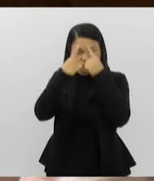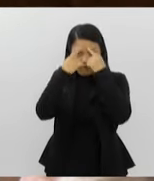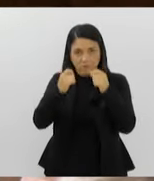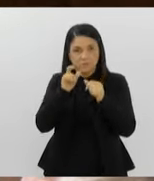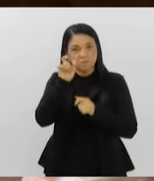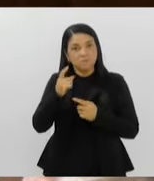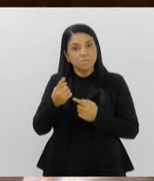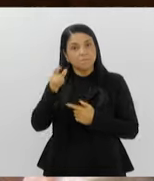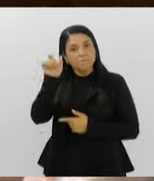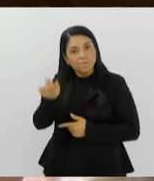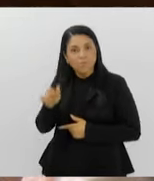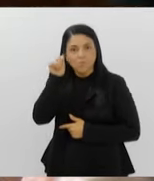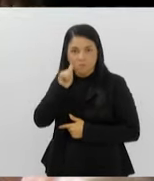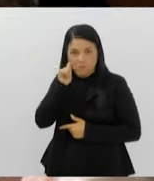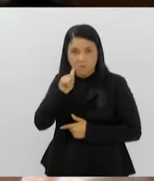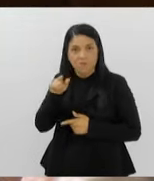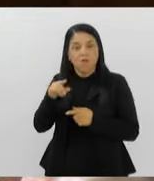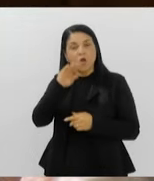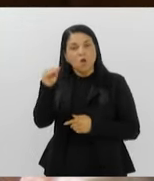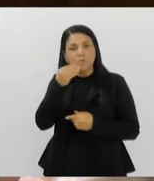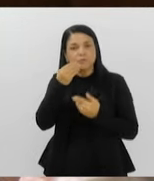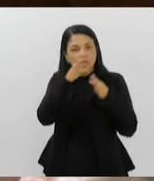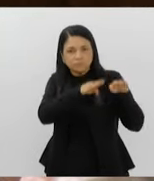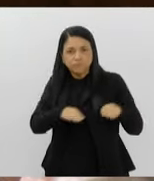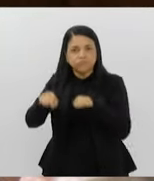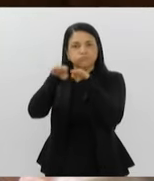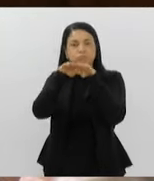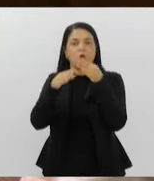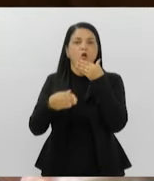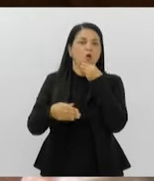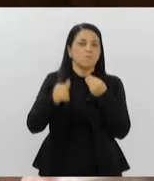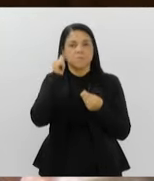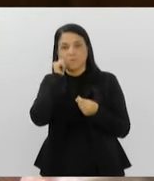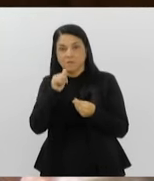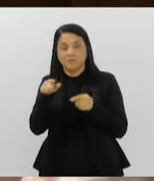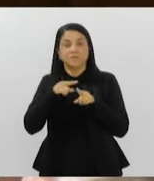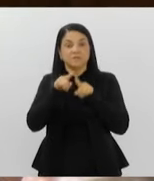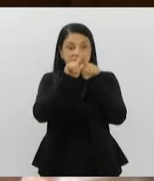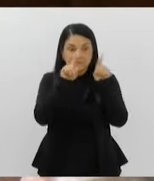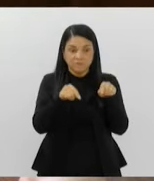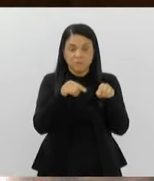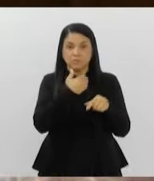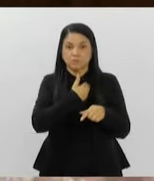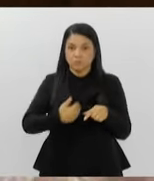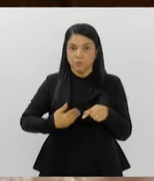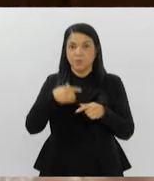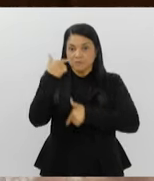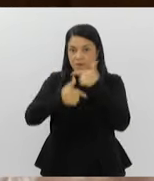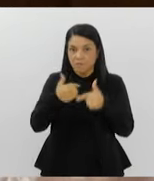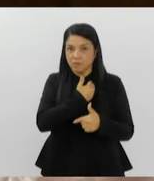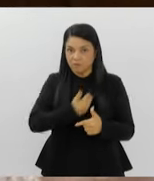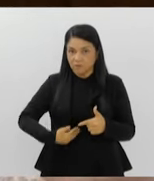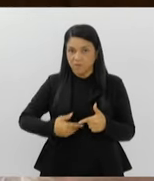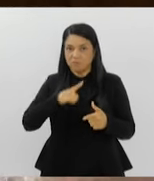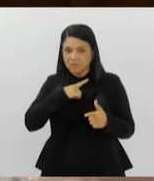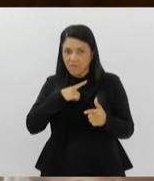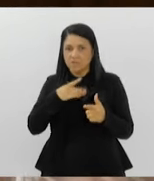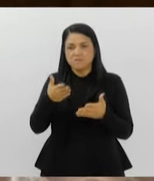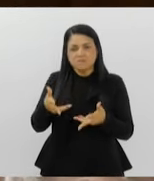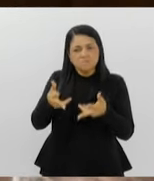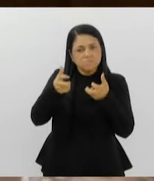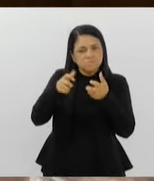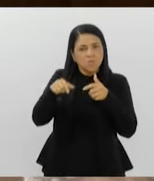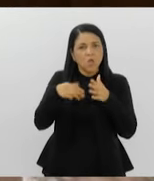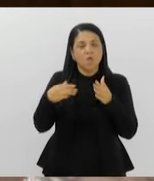de garantir que elas tenham as mesmas oportunidades que os homens. E servidores públicos, quem trabalha no governo e souber de algum caso de violência contra a mulher,